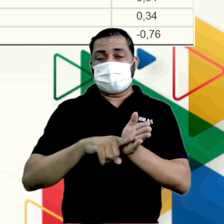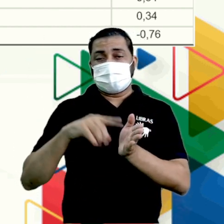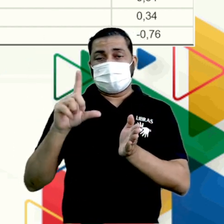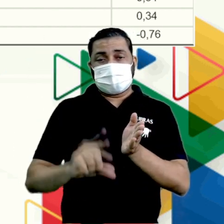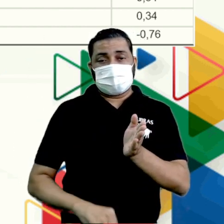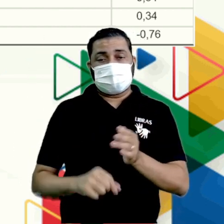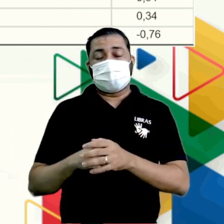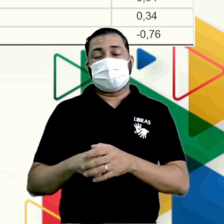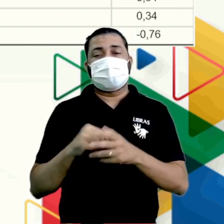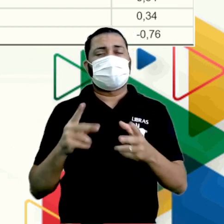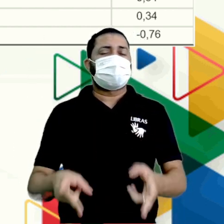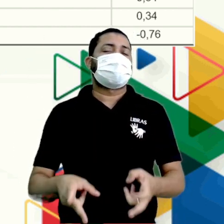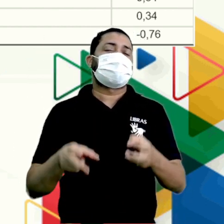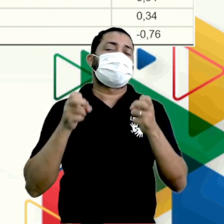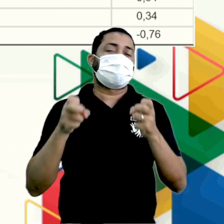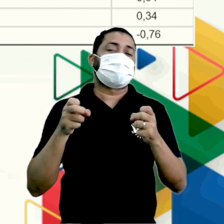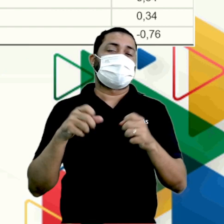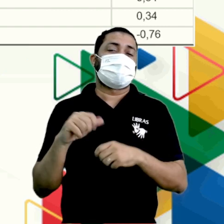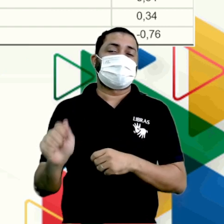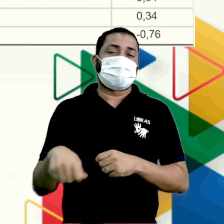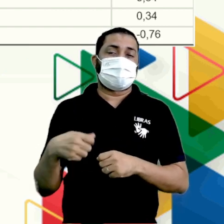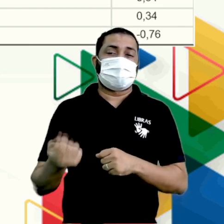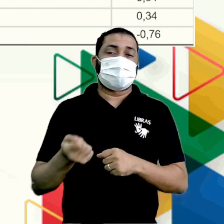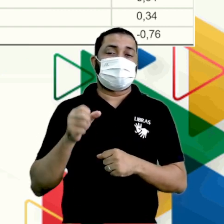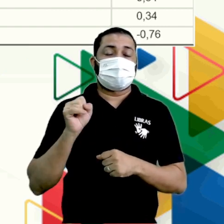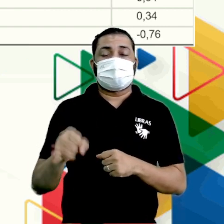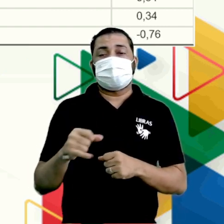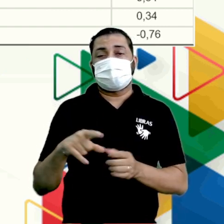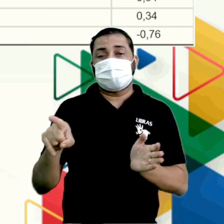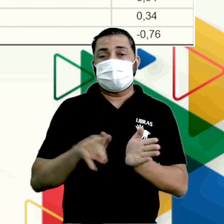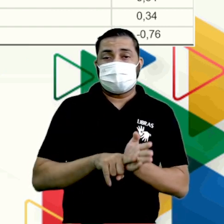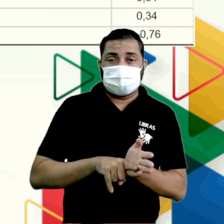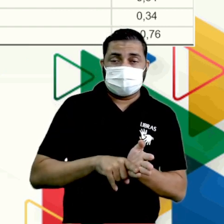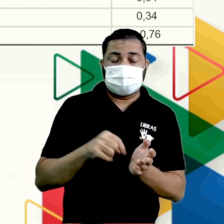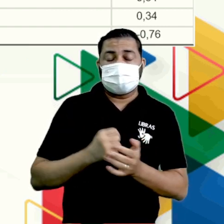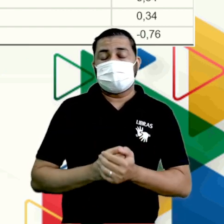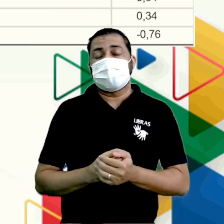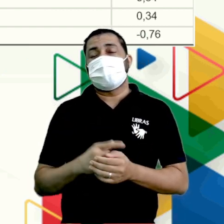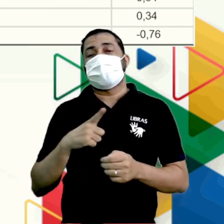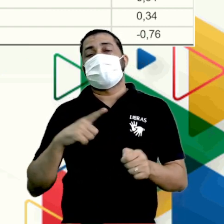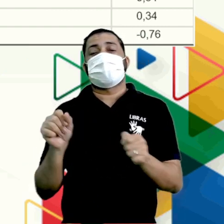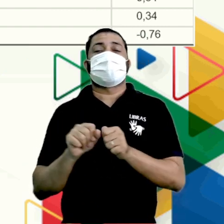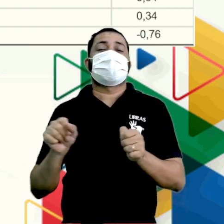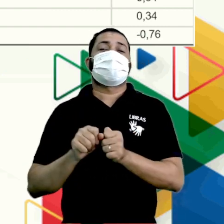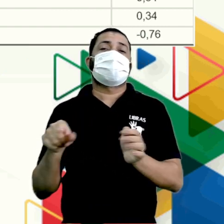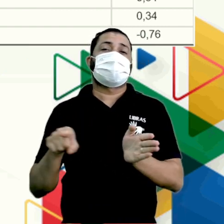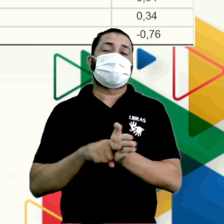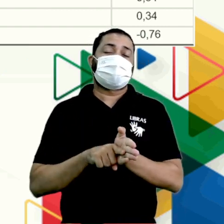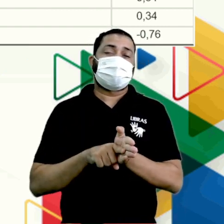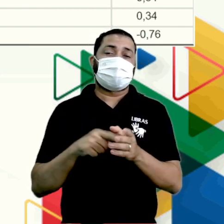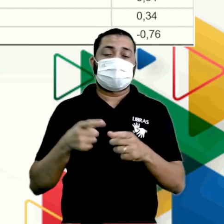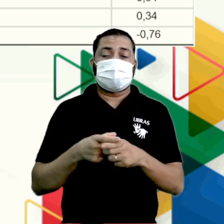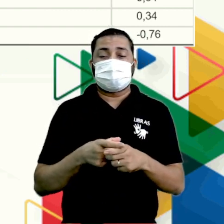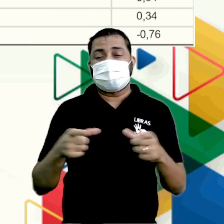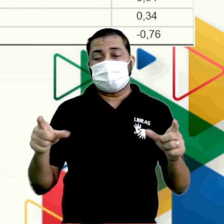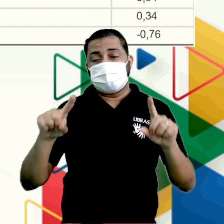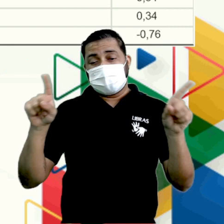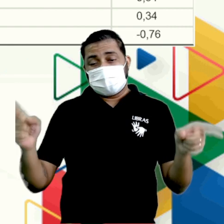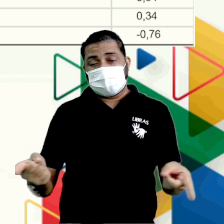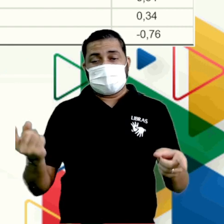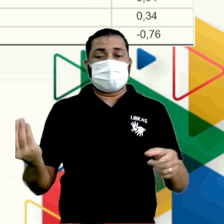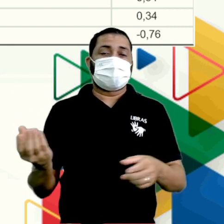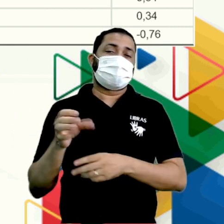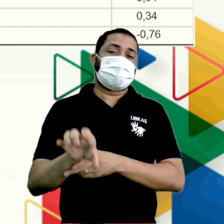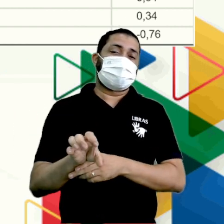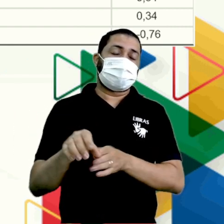menor. Observa o sinal, tá? Se o sinal for negativo, tem que fazer o menos e abrir o parêntese lá e colocar o